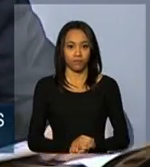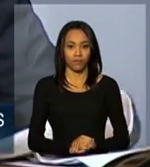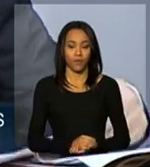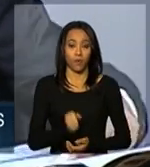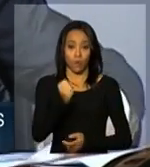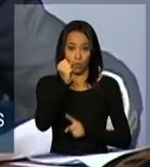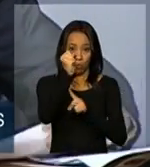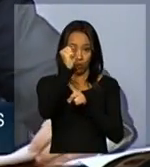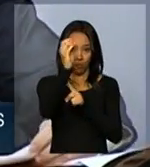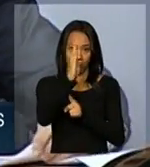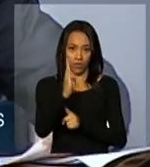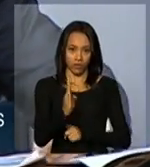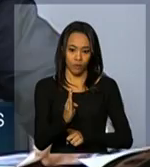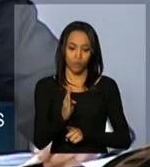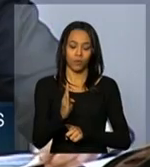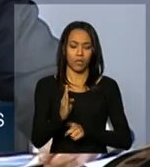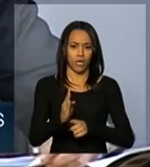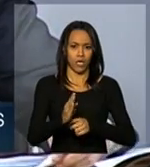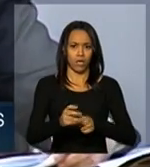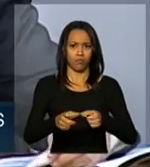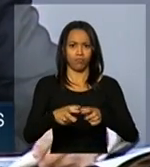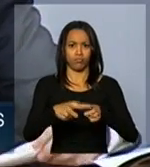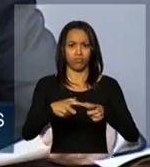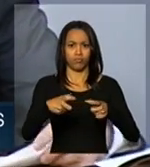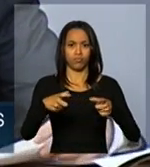o Brasil cresceu